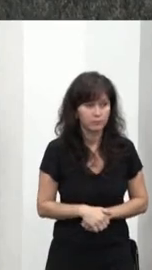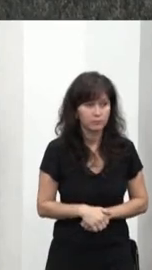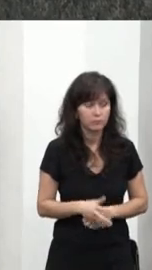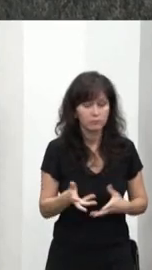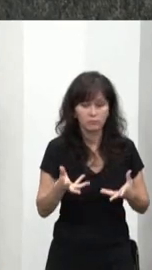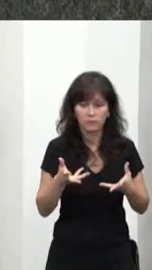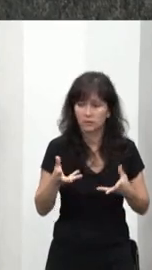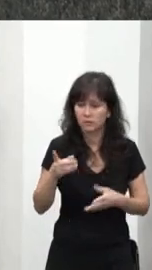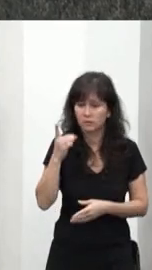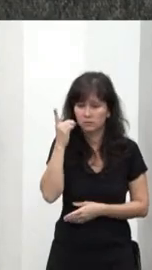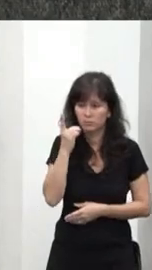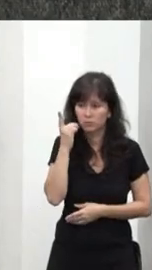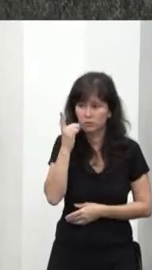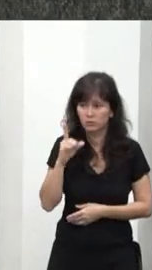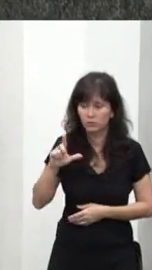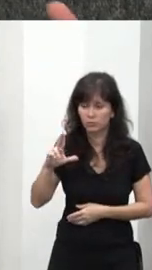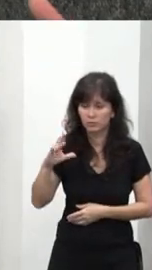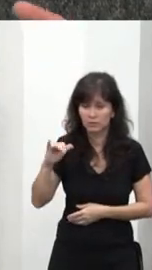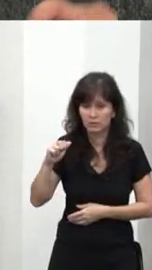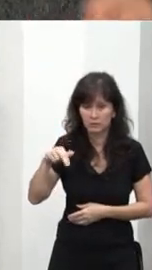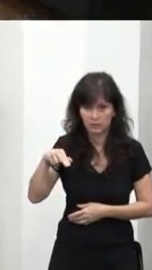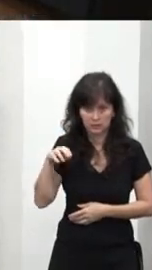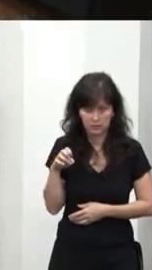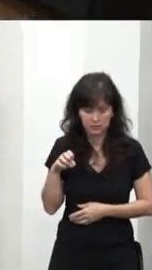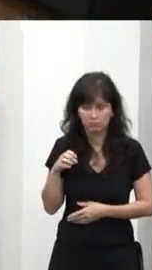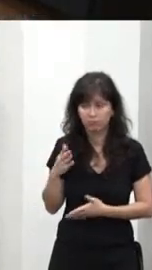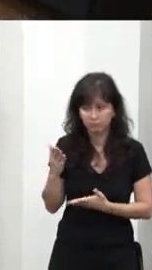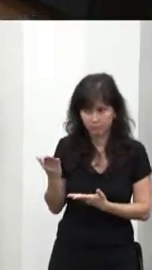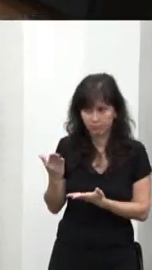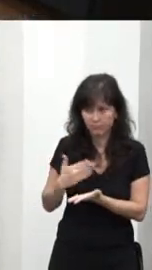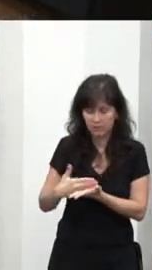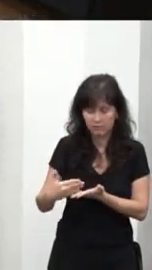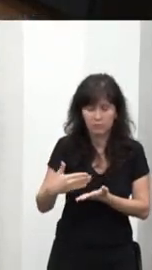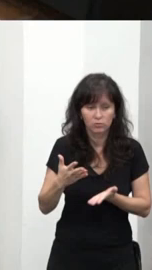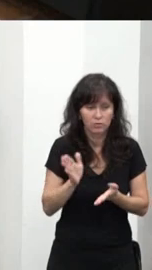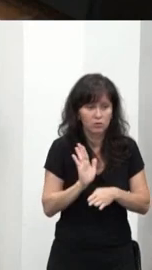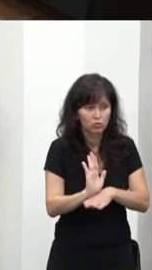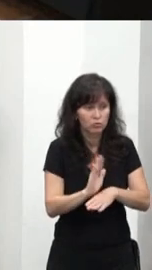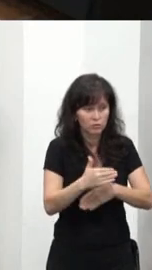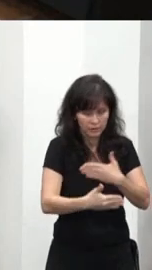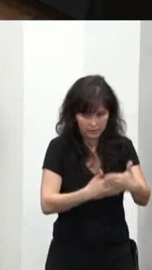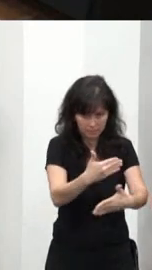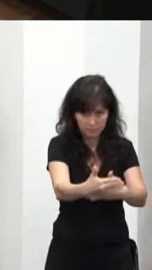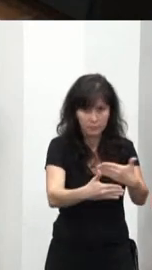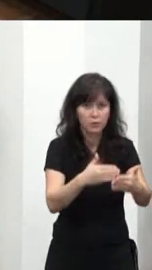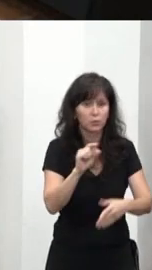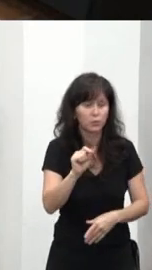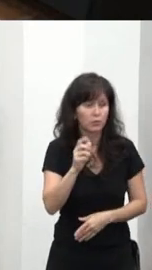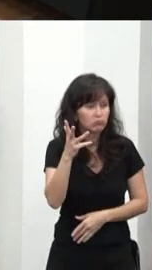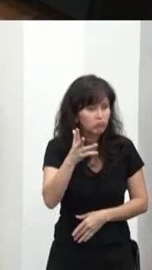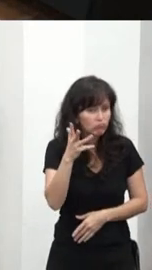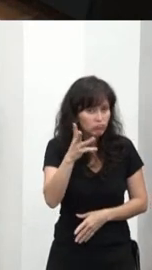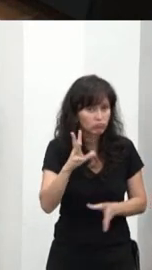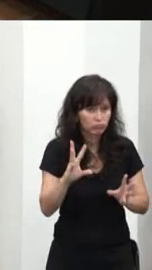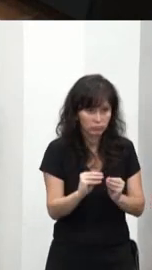carminaz que é uns minutinhos Mas eu também queria ajudar na encaminhamento aqui que das falas Ficaram algumas questões uma uma tarefa Nossa do